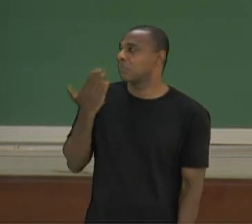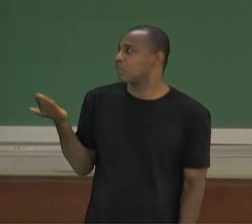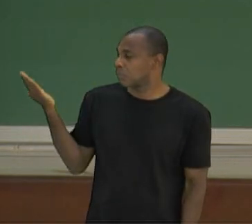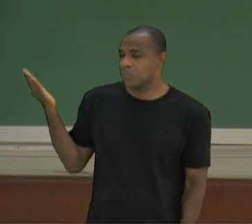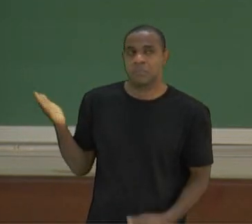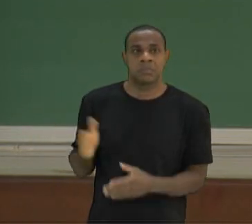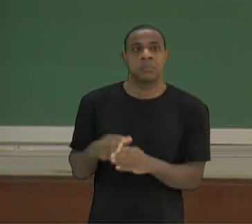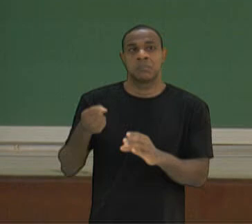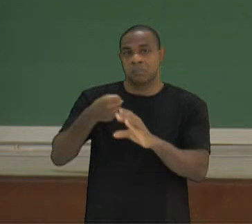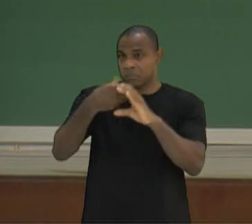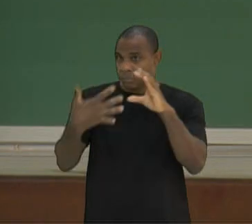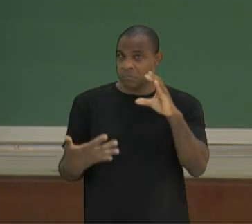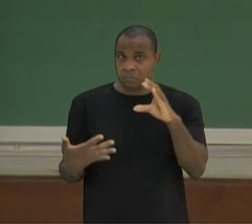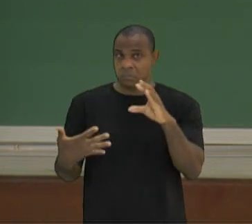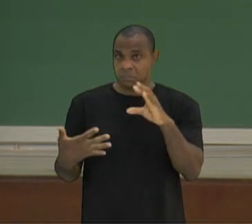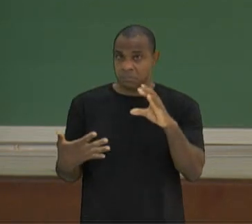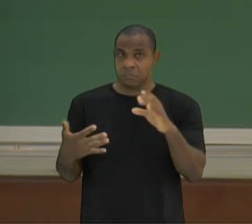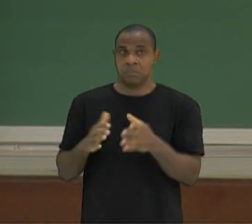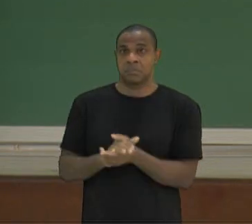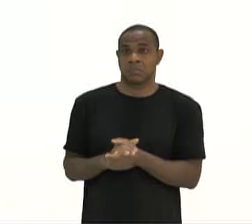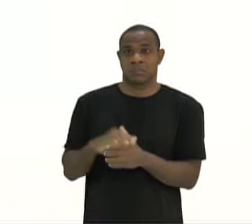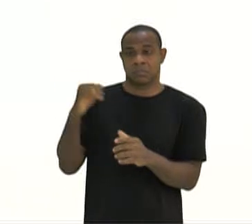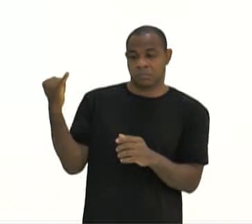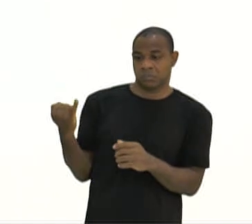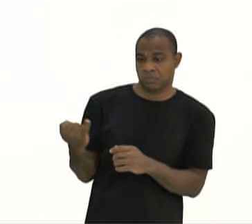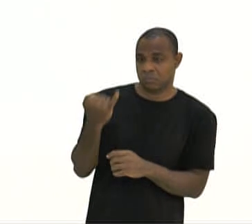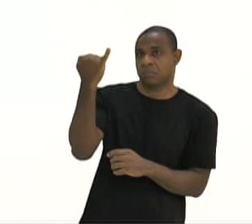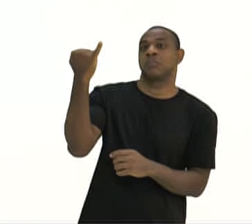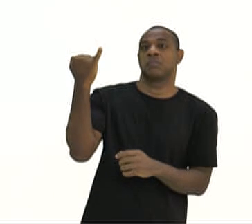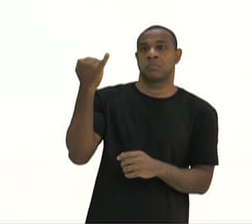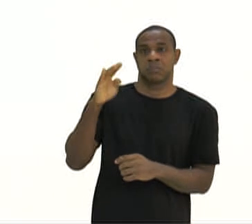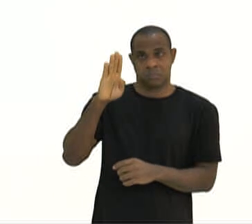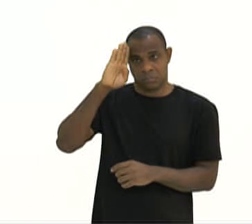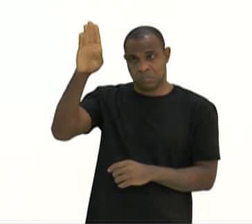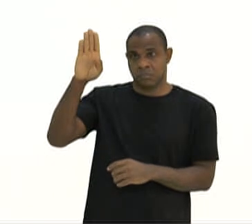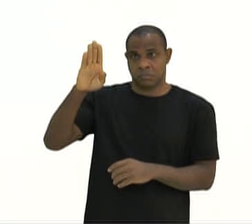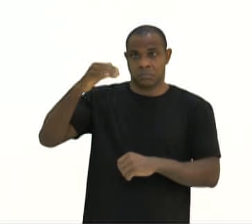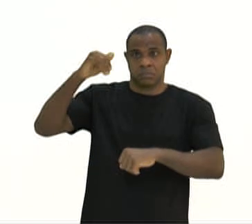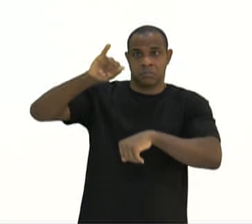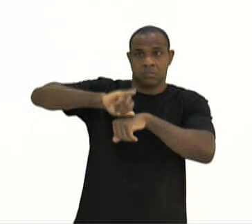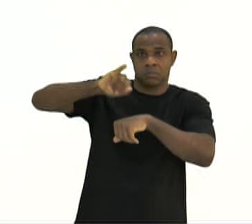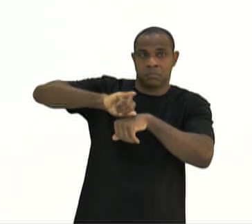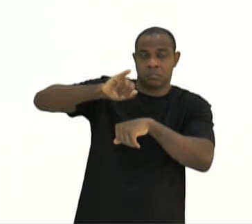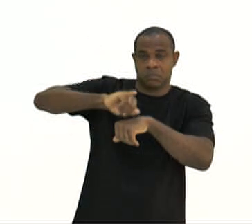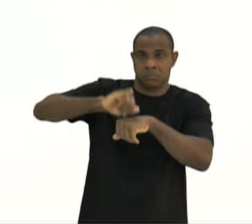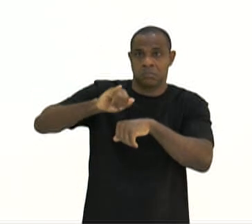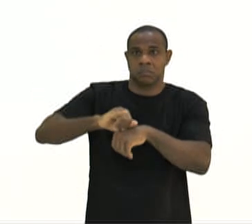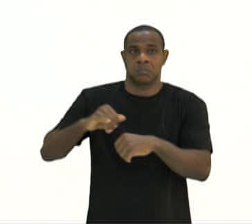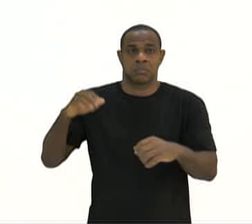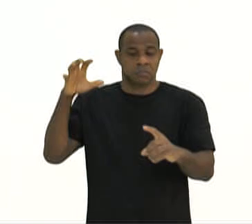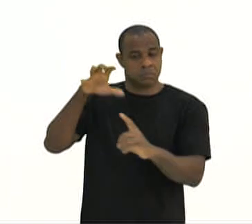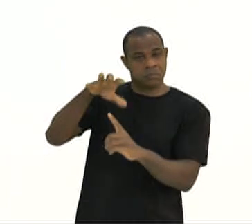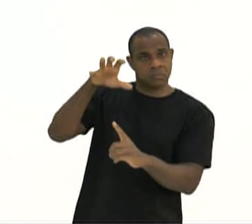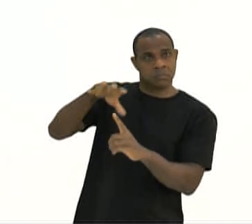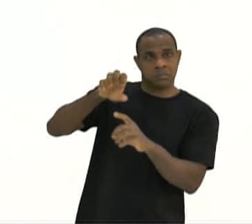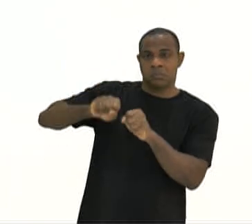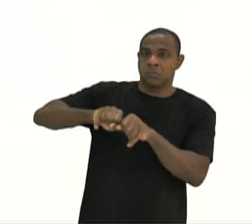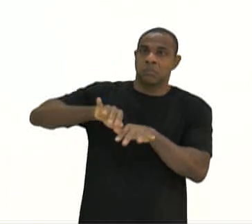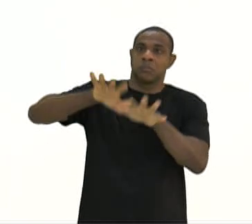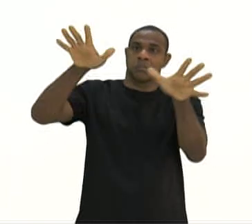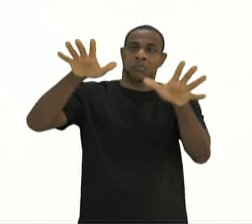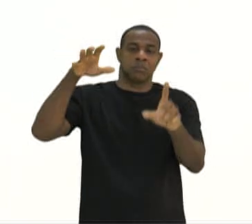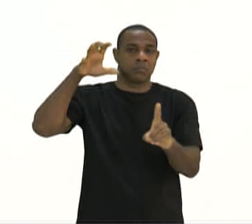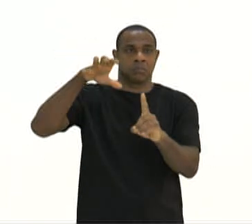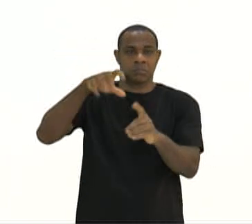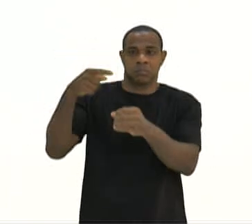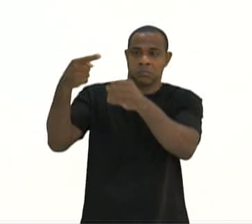Então, características ali dessa hierarquia, quais são os principais centros urbanos e que influenciam mais em outras partes,